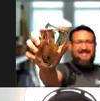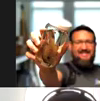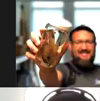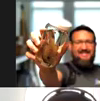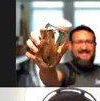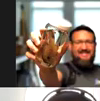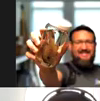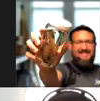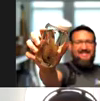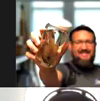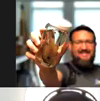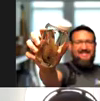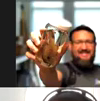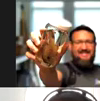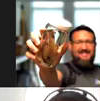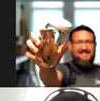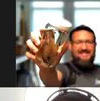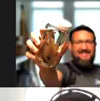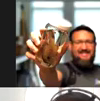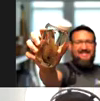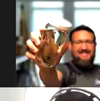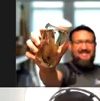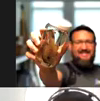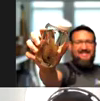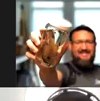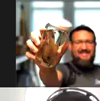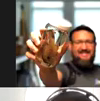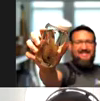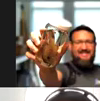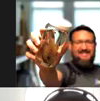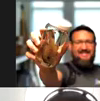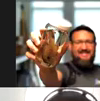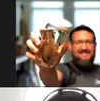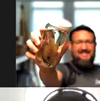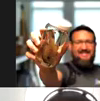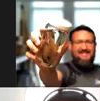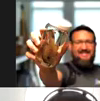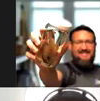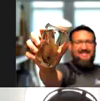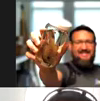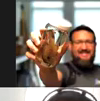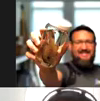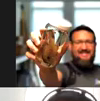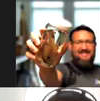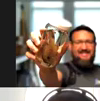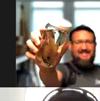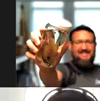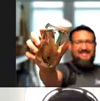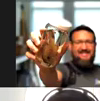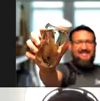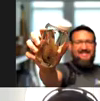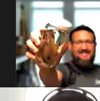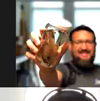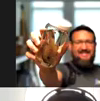tem a hipótese 1, que os nichos não se sobrepõem, a hipótese 2, que os nichos se sobrepõem, e a hipótese 3, que os nichos são particulados, né? Eles não são